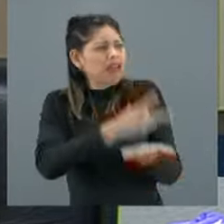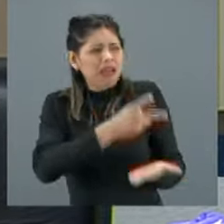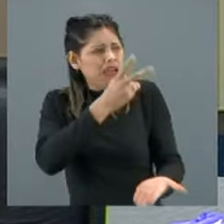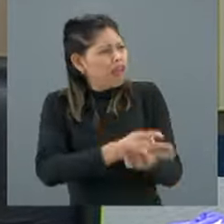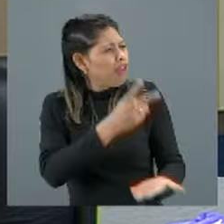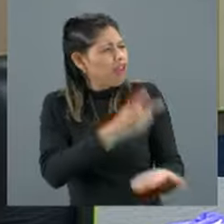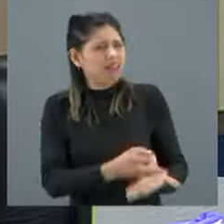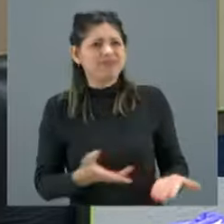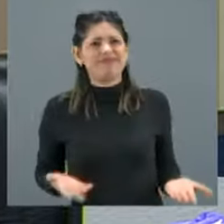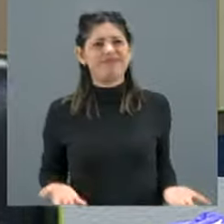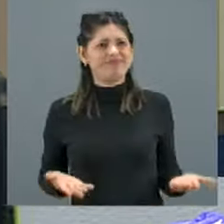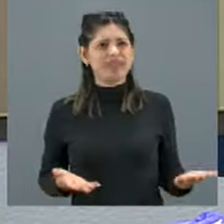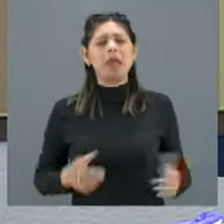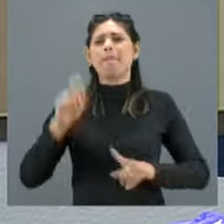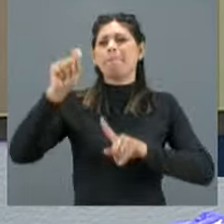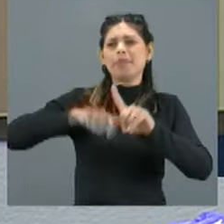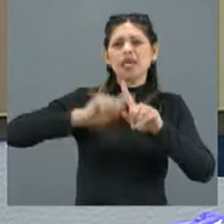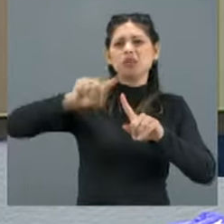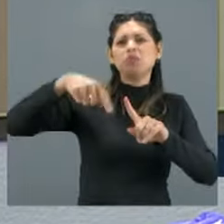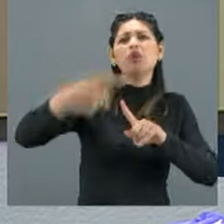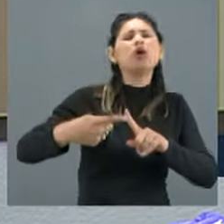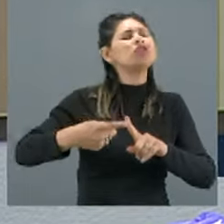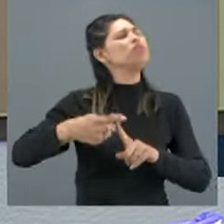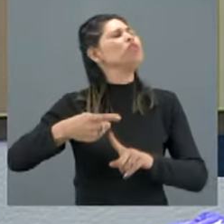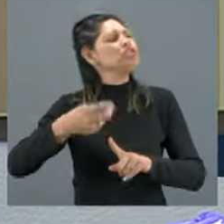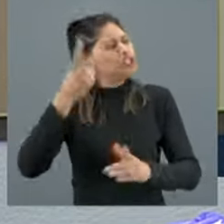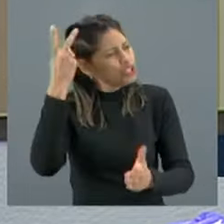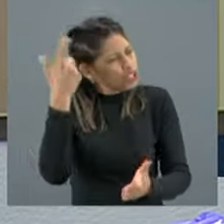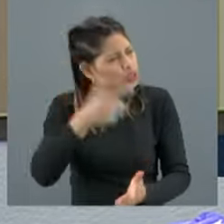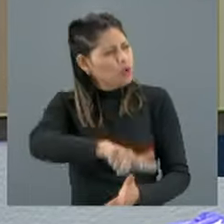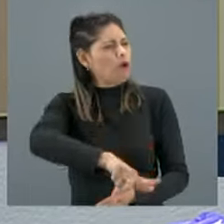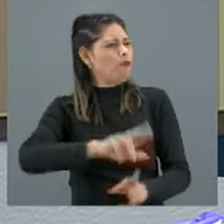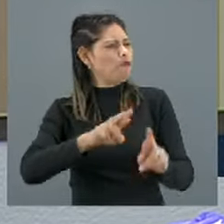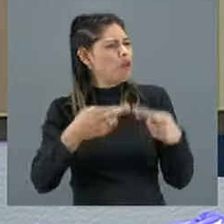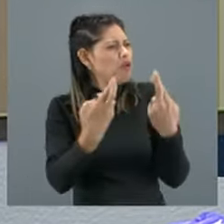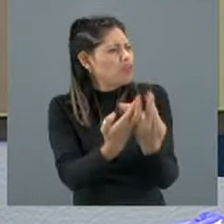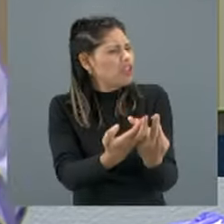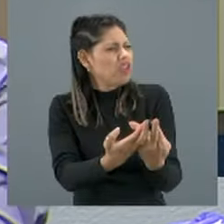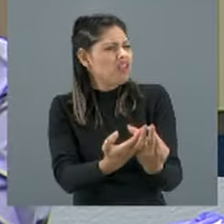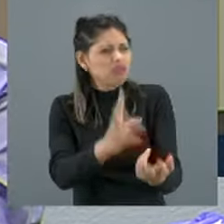reunião. Mês que vem, reunião. Não ter resultado para a saúde.